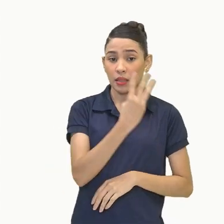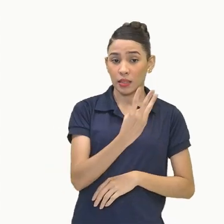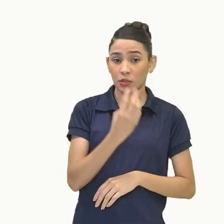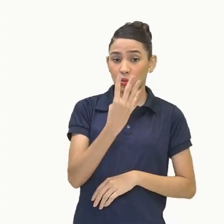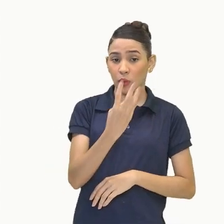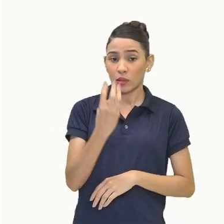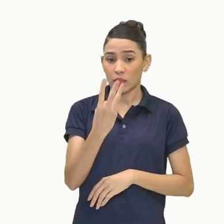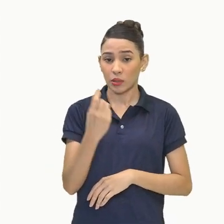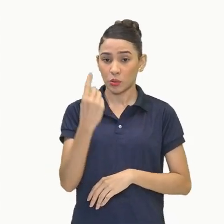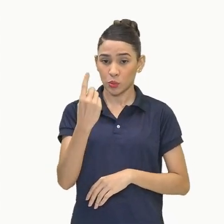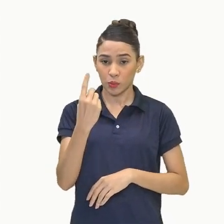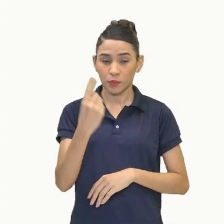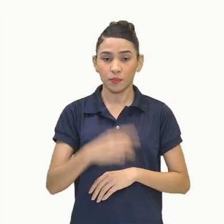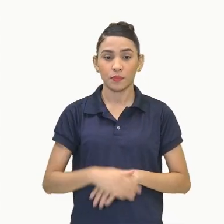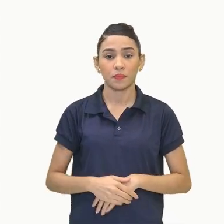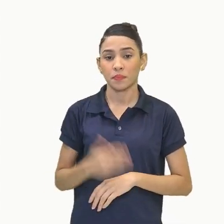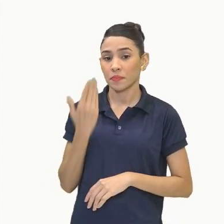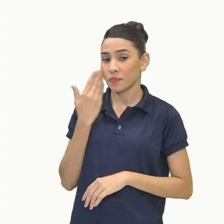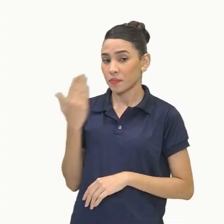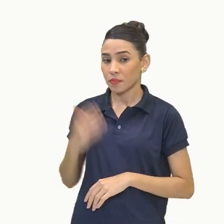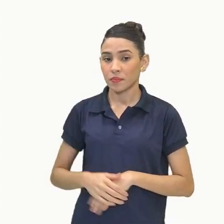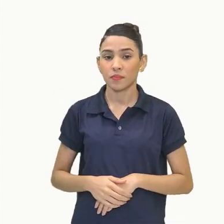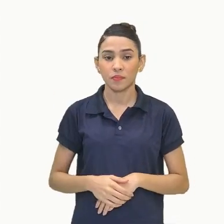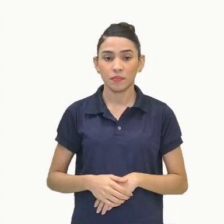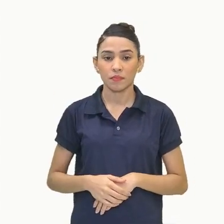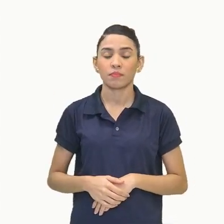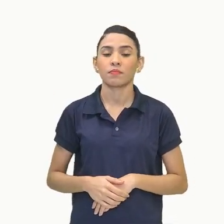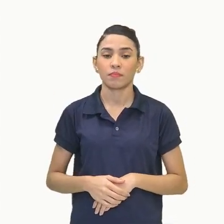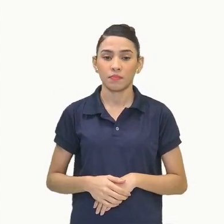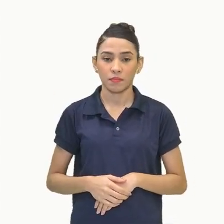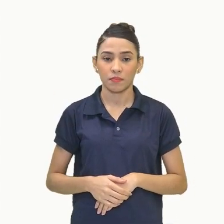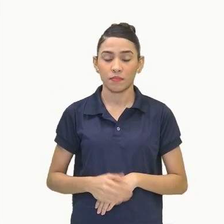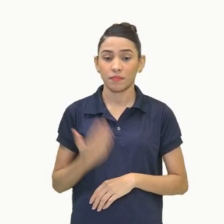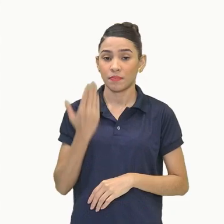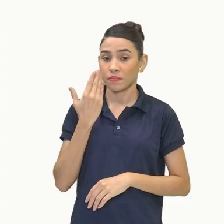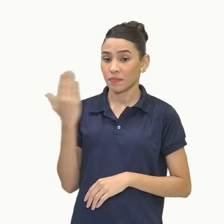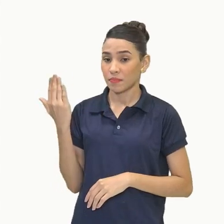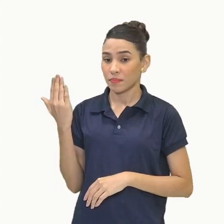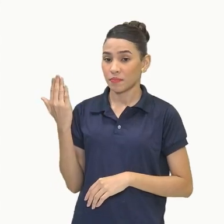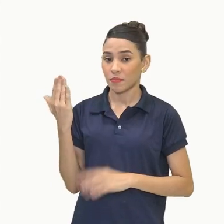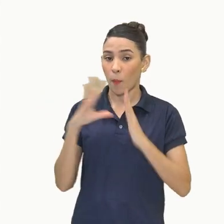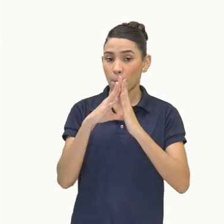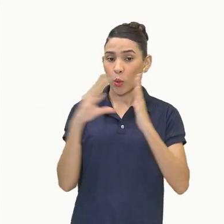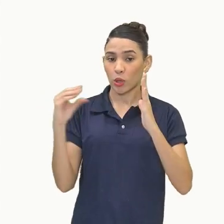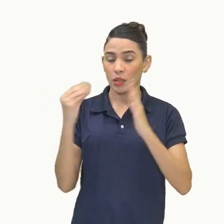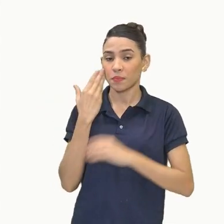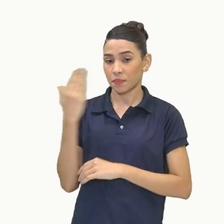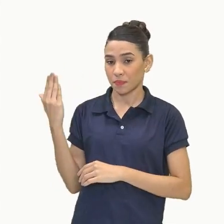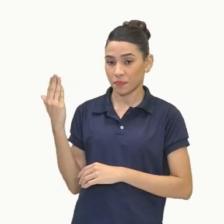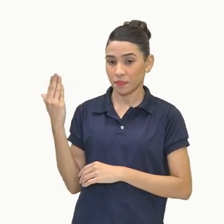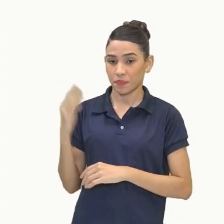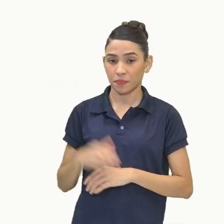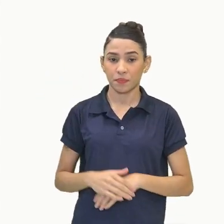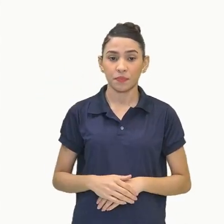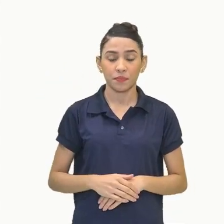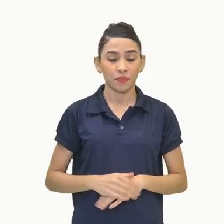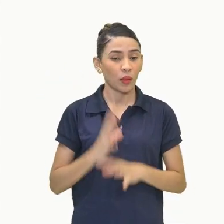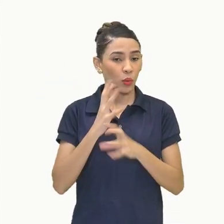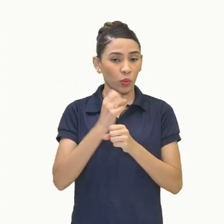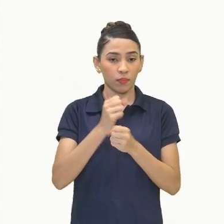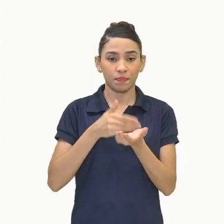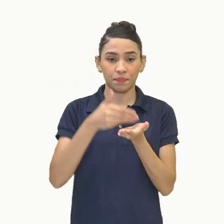536. Então, o 6 vai ficar embaixo do 1, o 3 embaixo do 3, o 5 embaixo do 9. E aí eu vou efetuar a